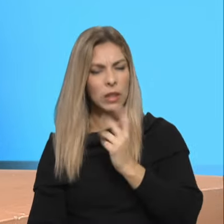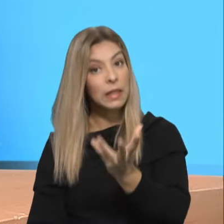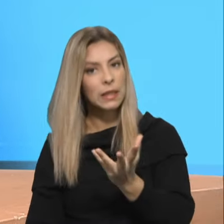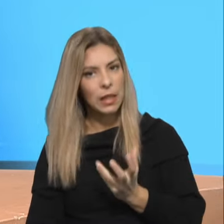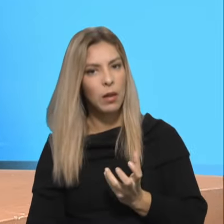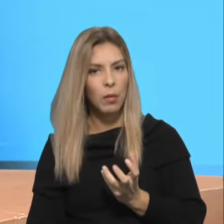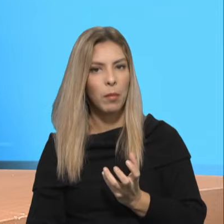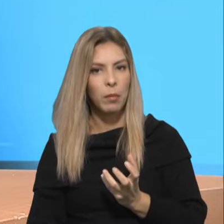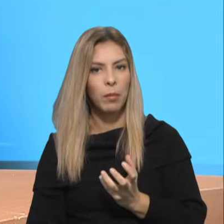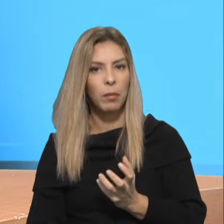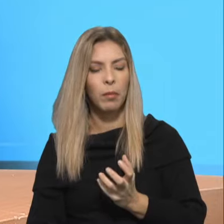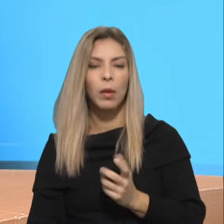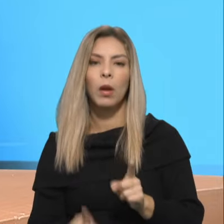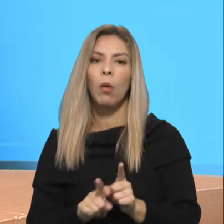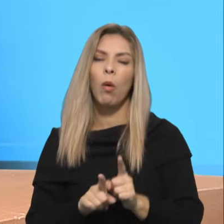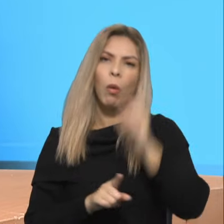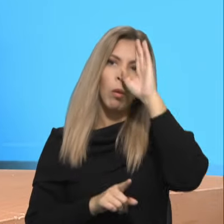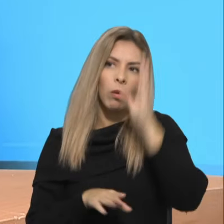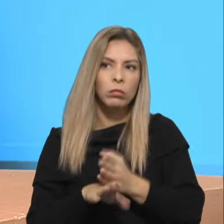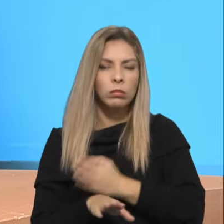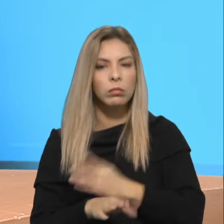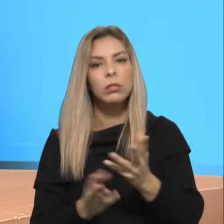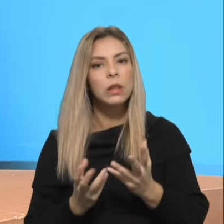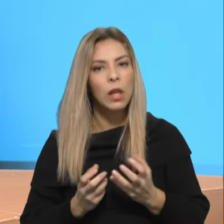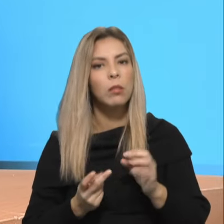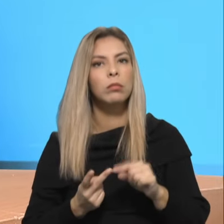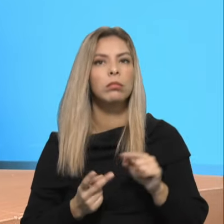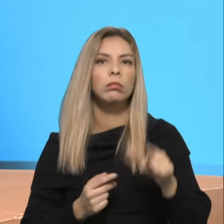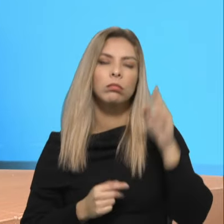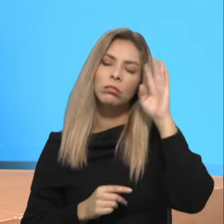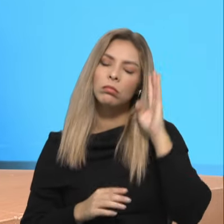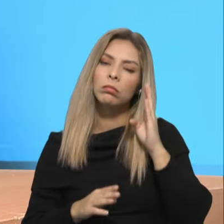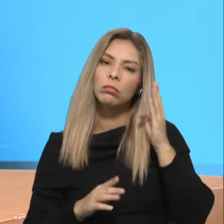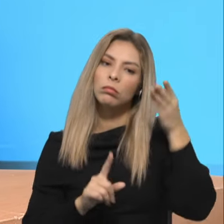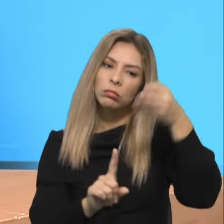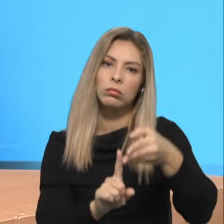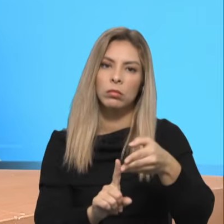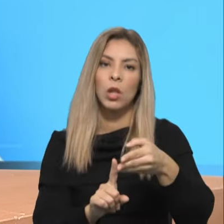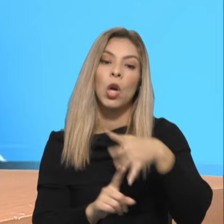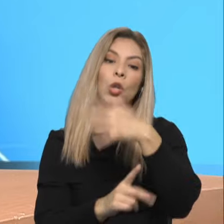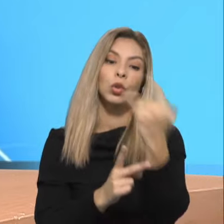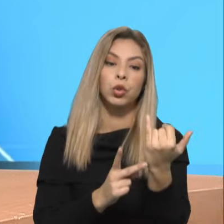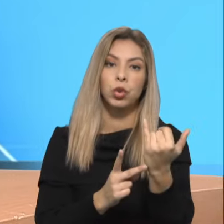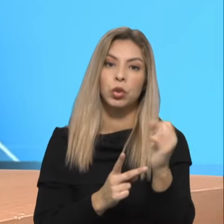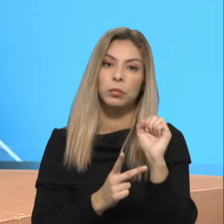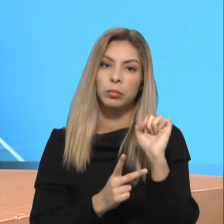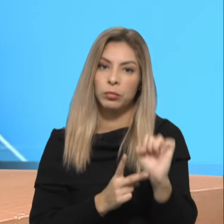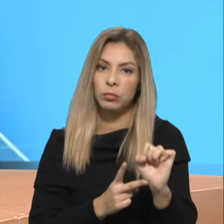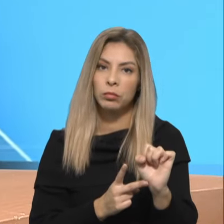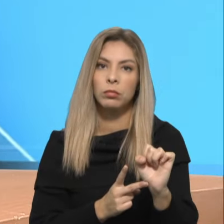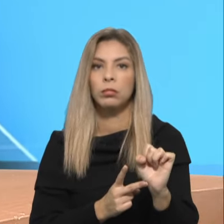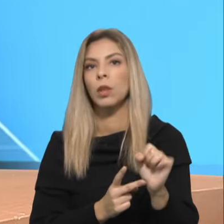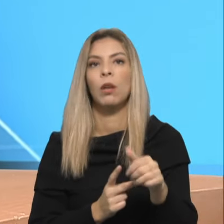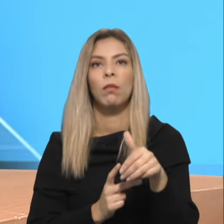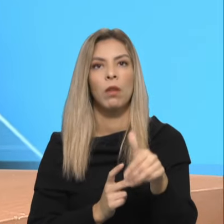como que antecipamos aquilo que é a nossa vocação, que é o nosso destino, olhando para Maria. Num segundo momento, a festa celebra, de facto, o